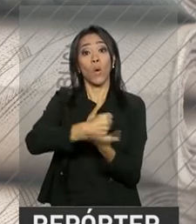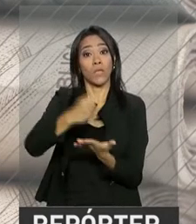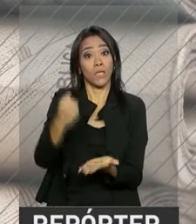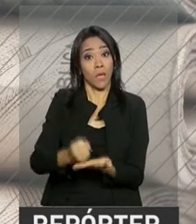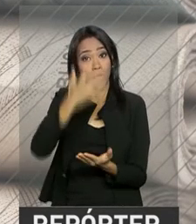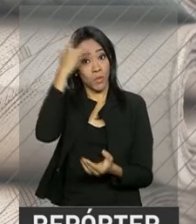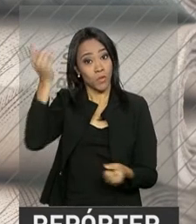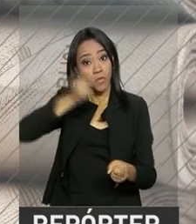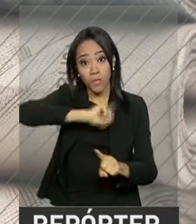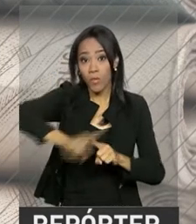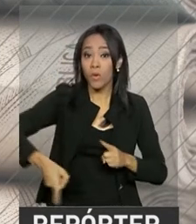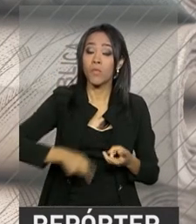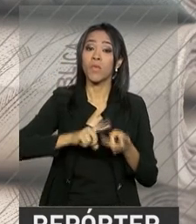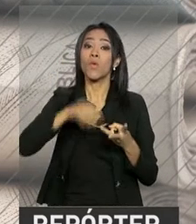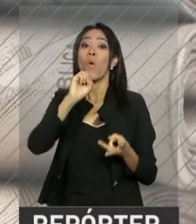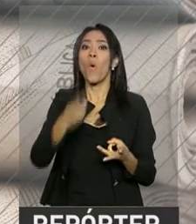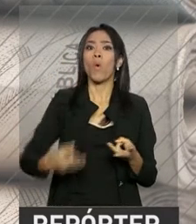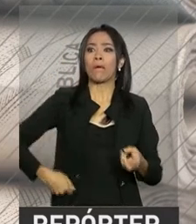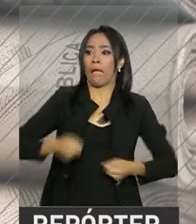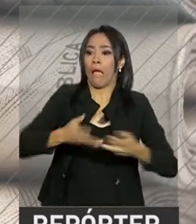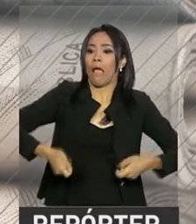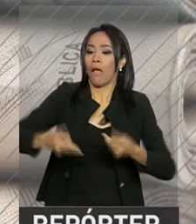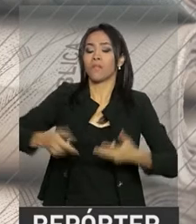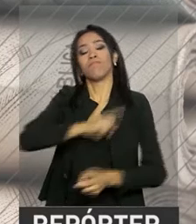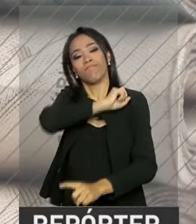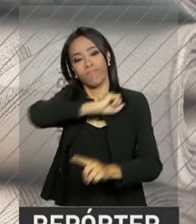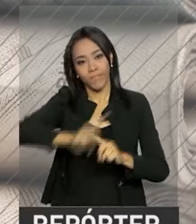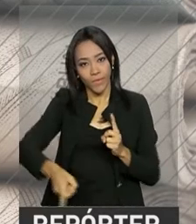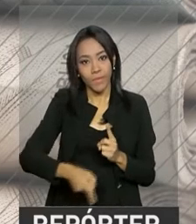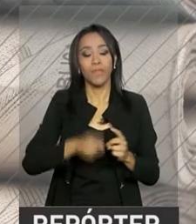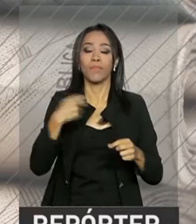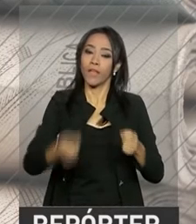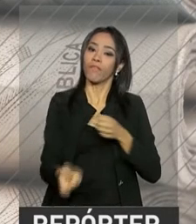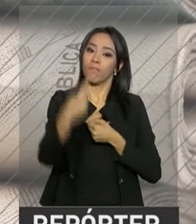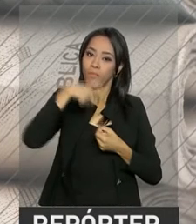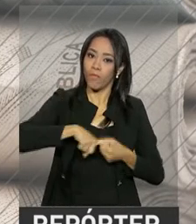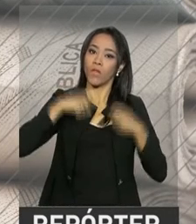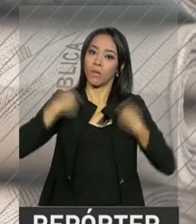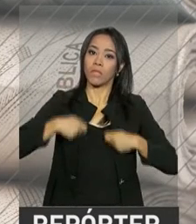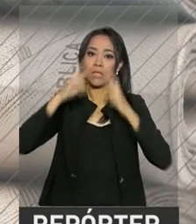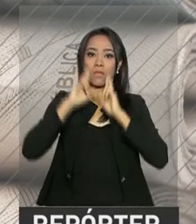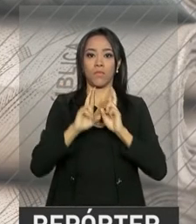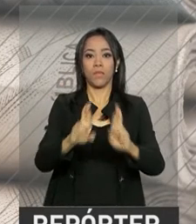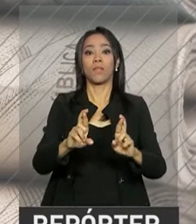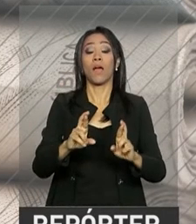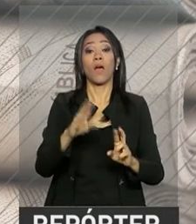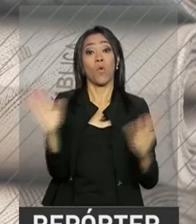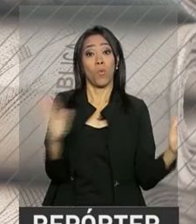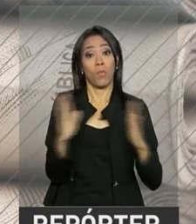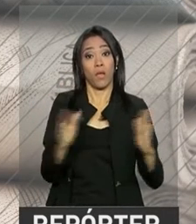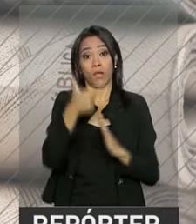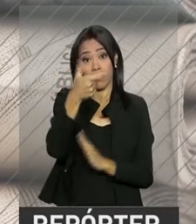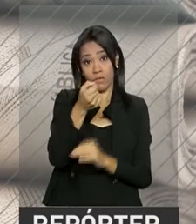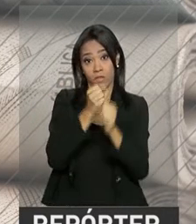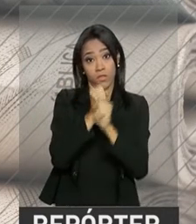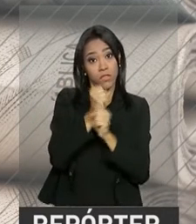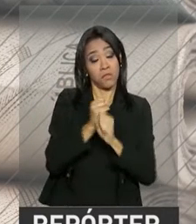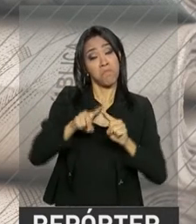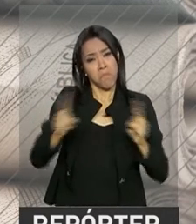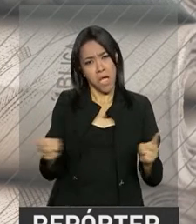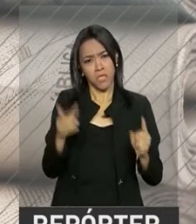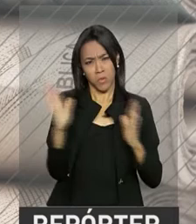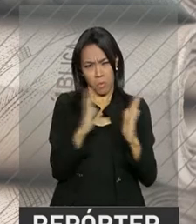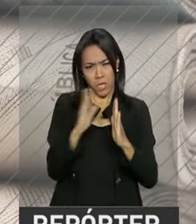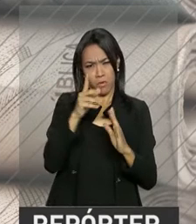criar despesas até que volte a respeitar o limite de gastos. As regras valem por 20 anos, mas poderão ser revistas no